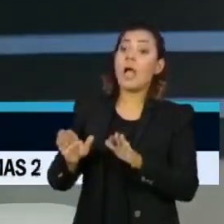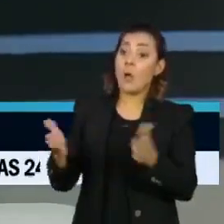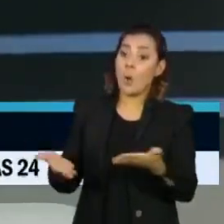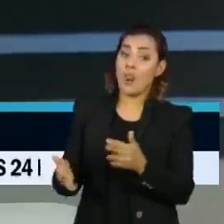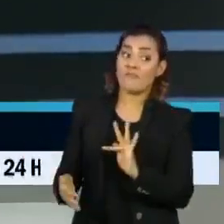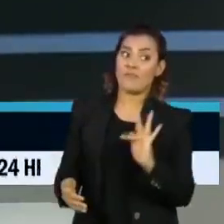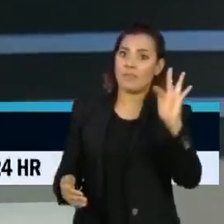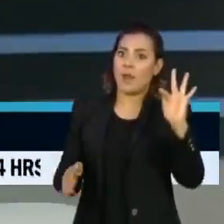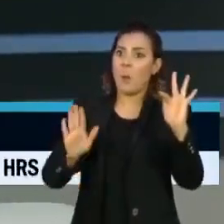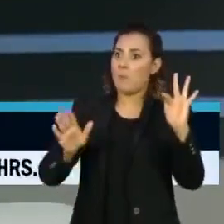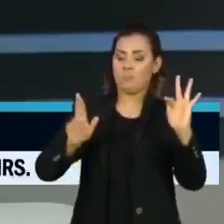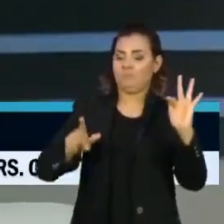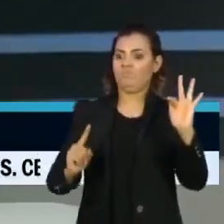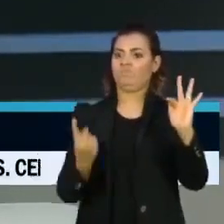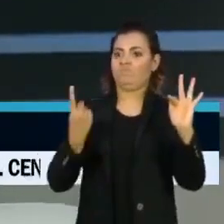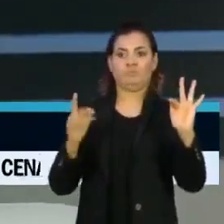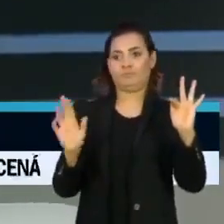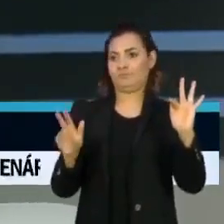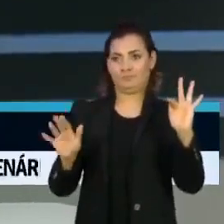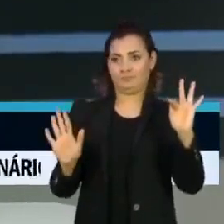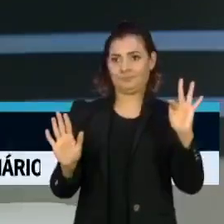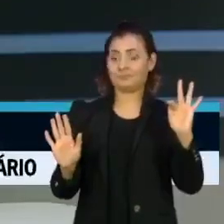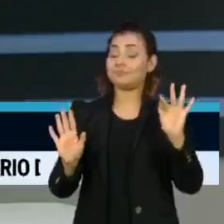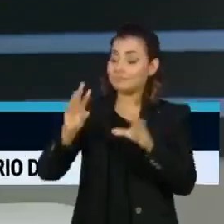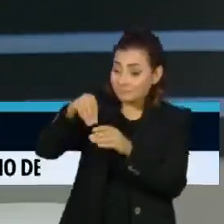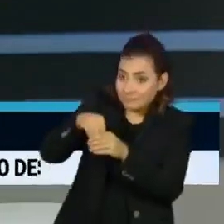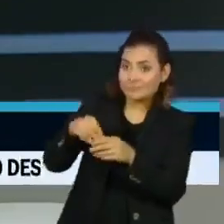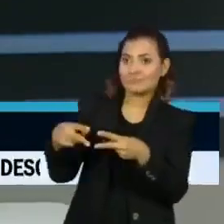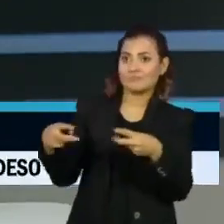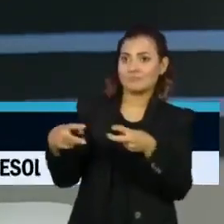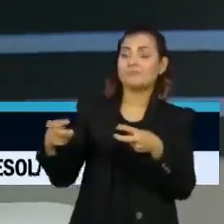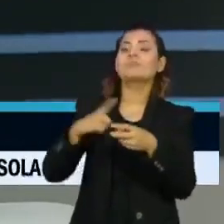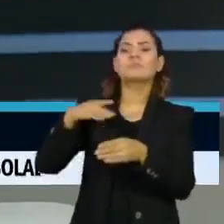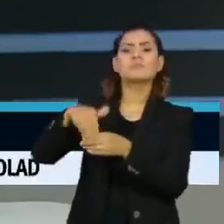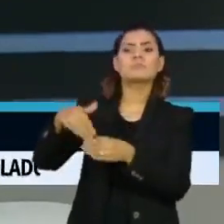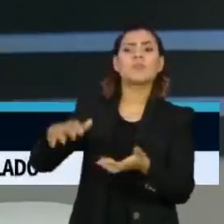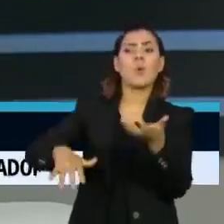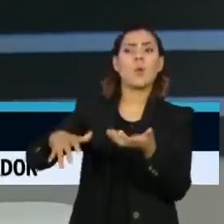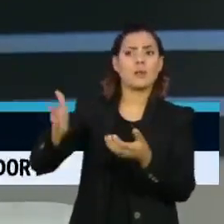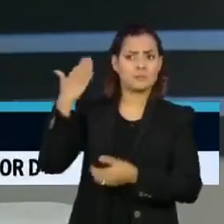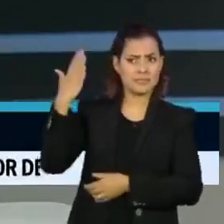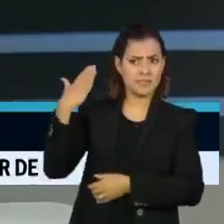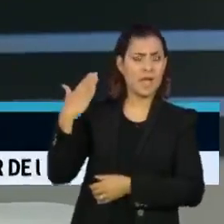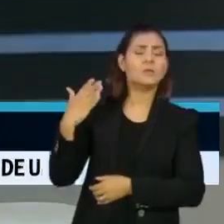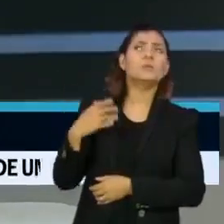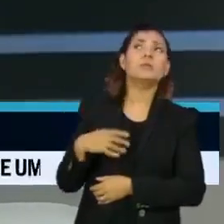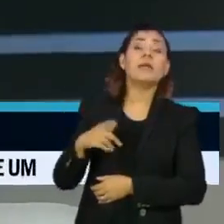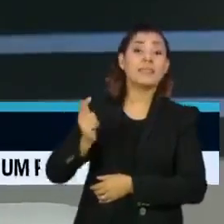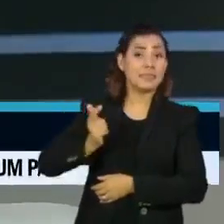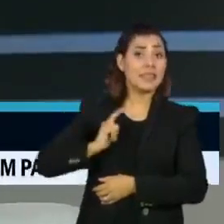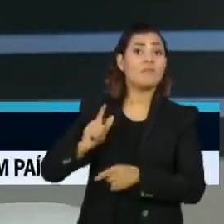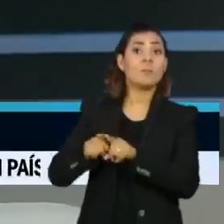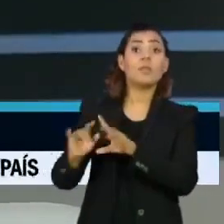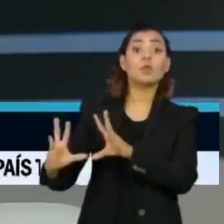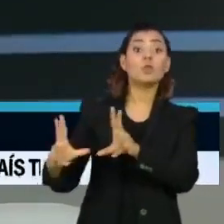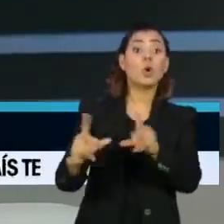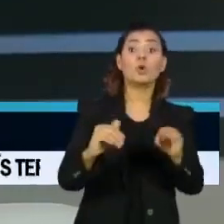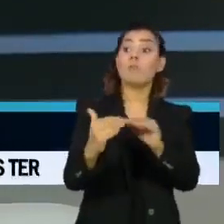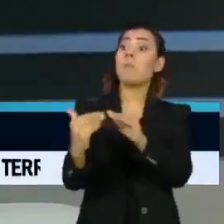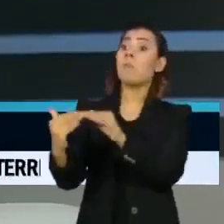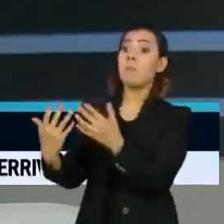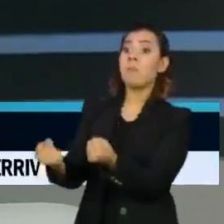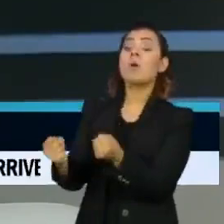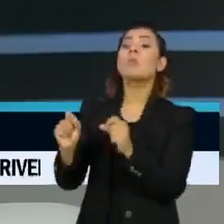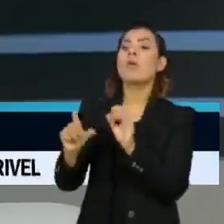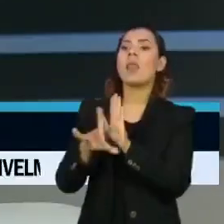mais exercido exclusivamente pela Petrobras, também foi votado pelo Congresso e houve um engafiamento entre todos os congressistas,